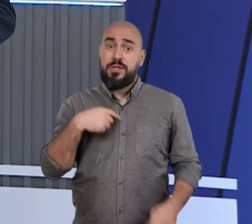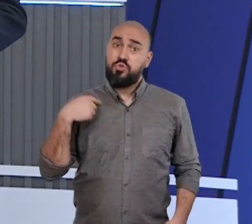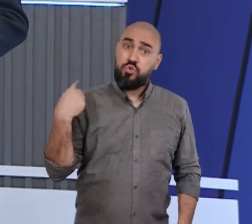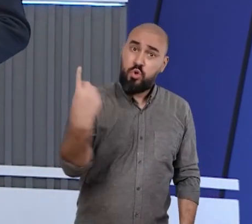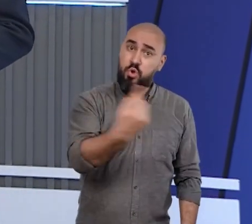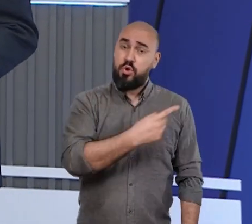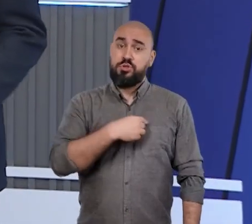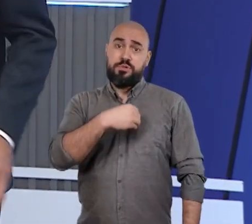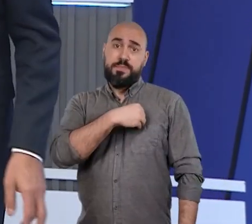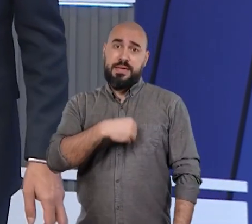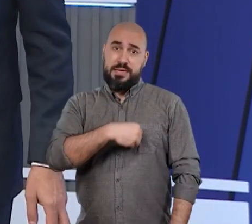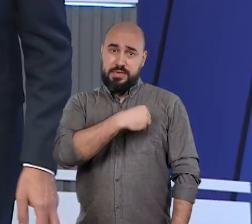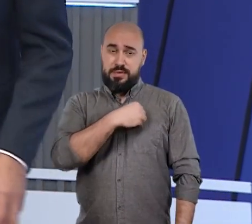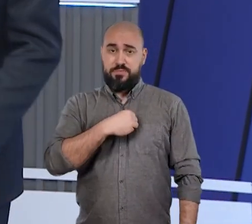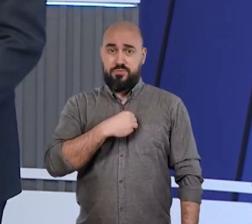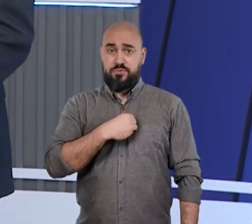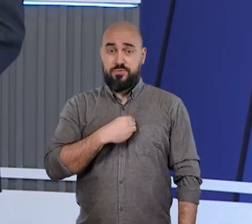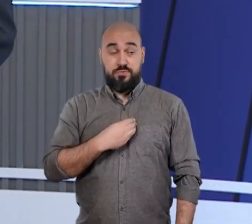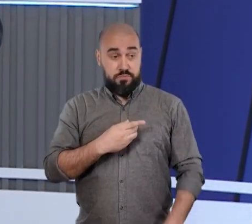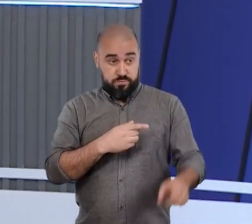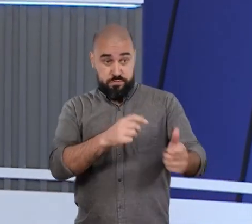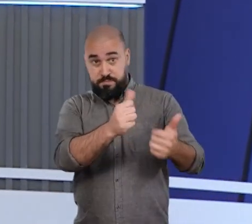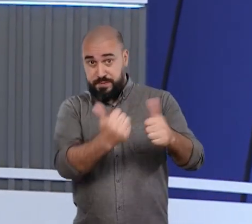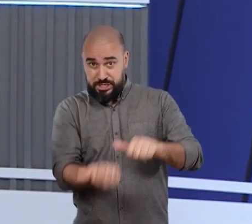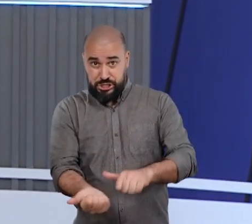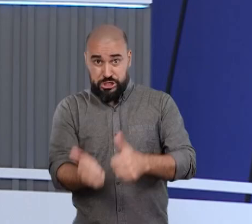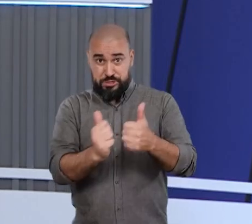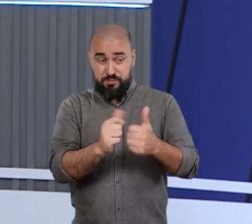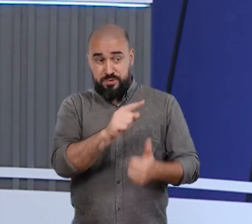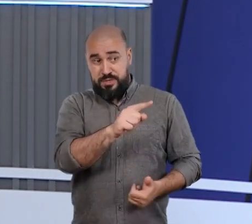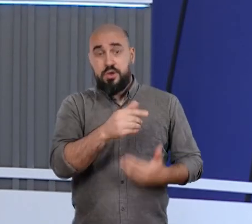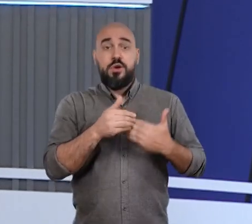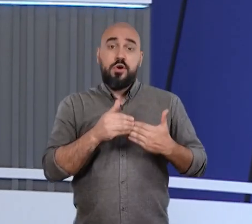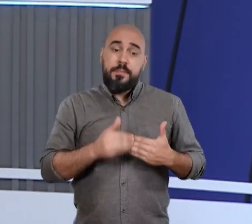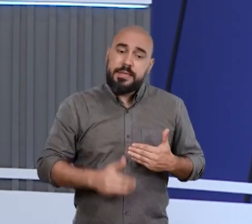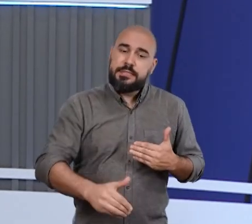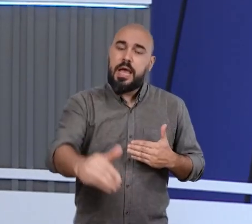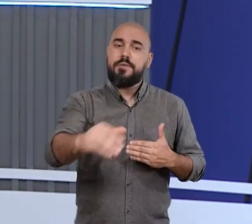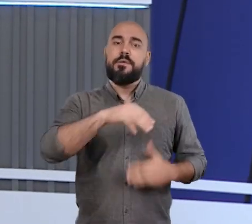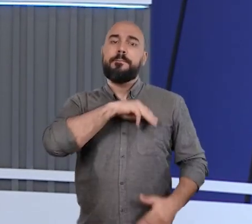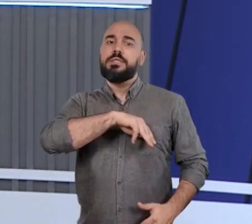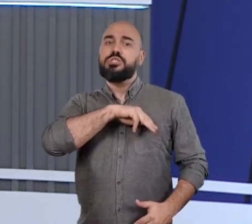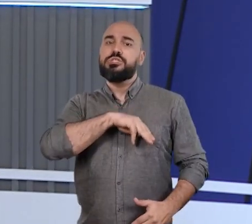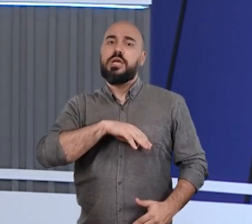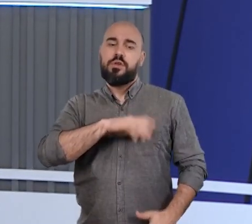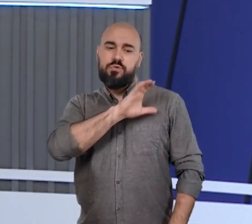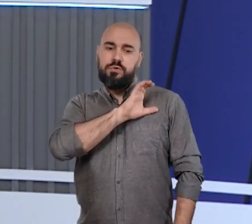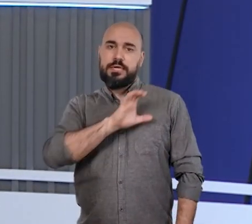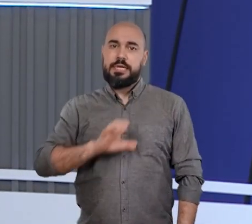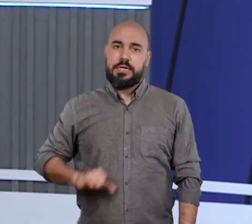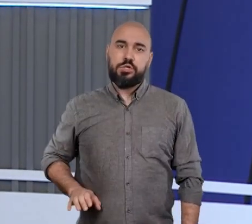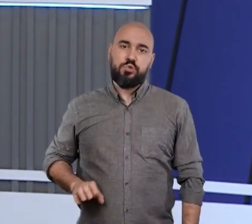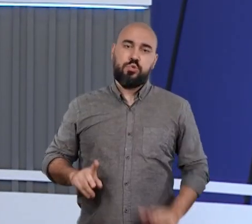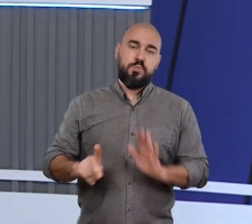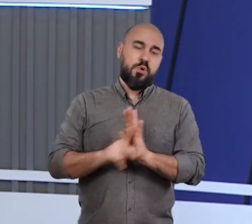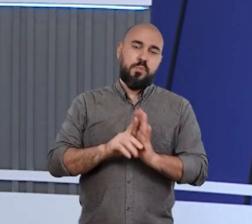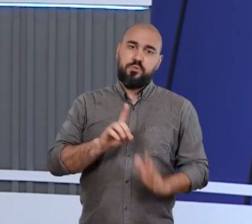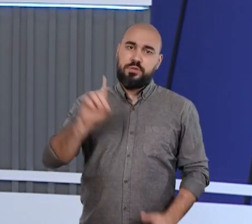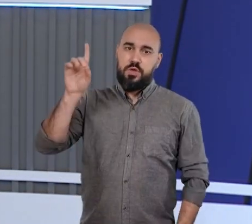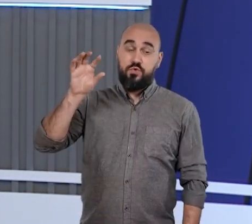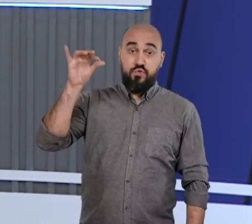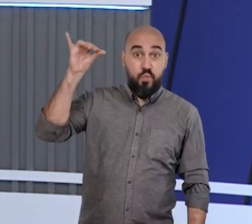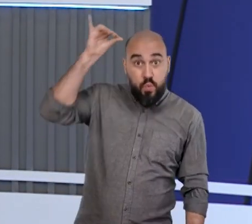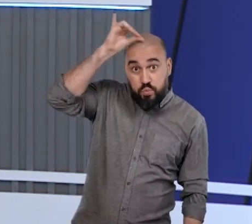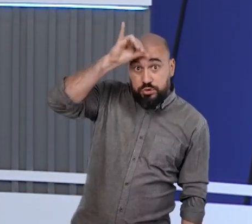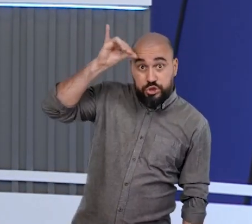batismo de Jesus iniciava o seu ministério oficial como o Cristo de Deus, o